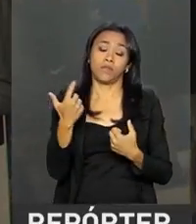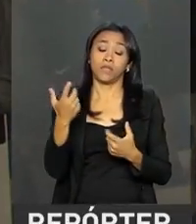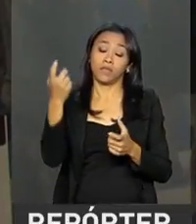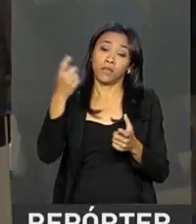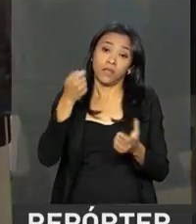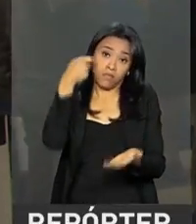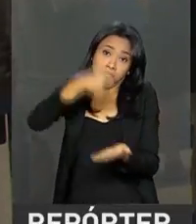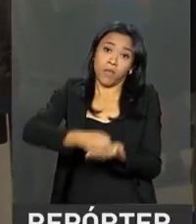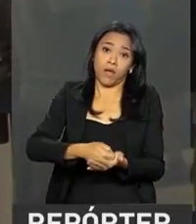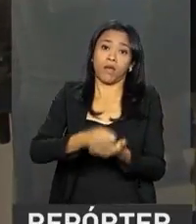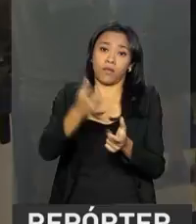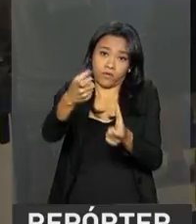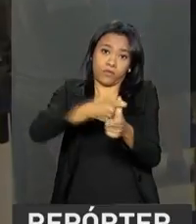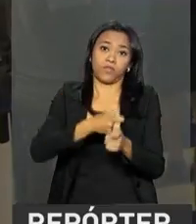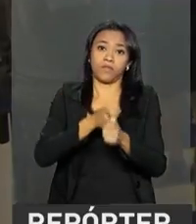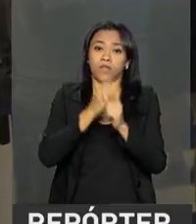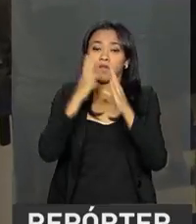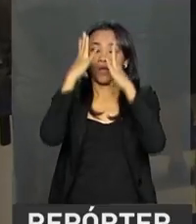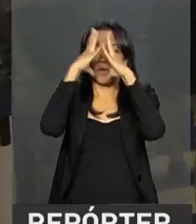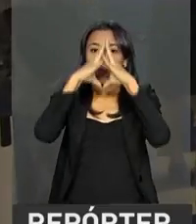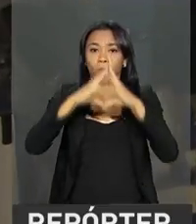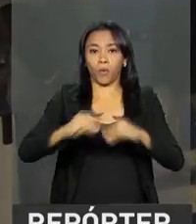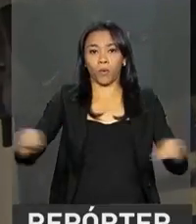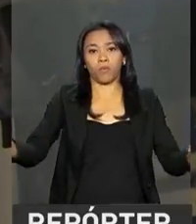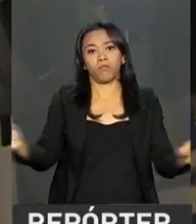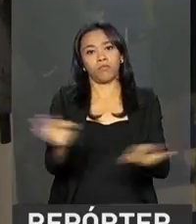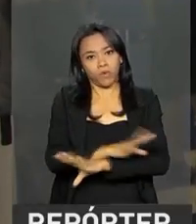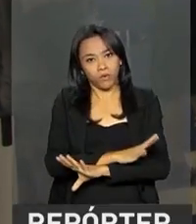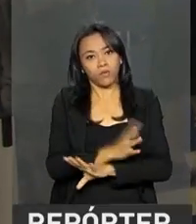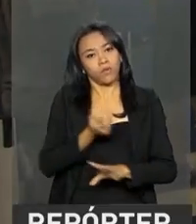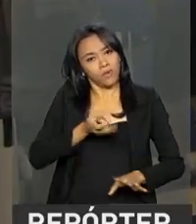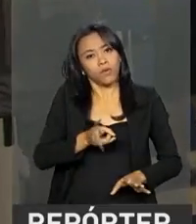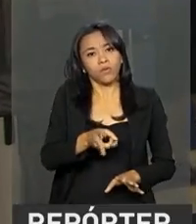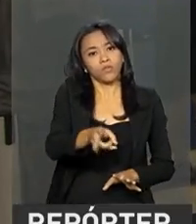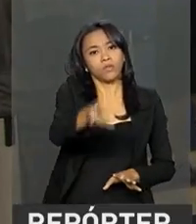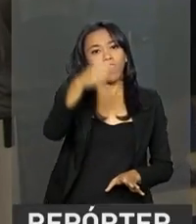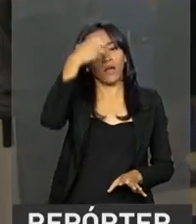e está livre para realmente continuar com a cabeça fria